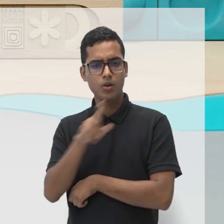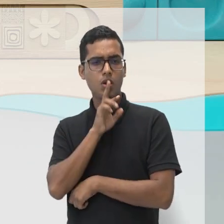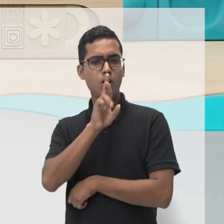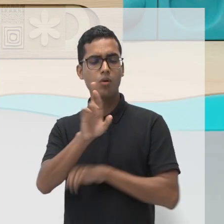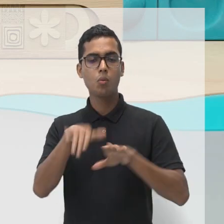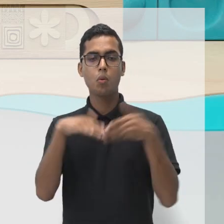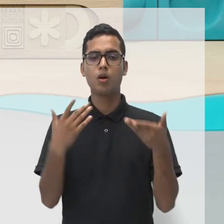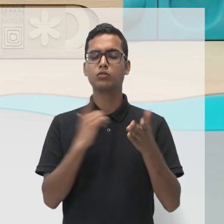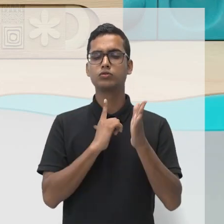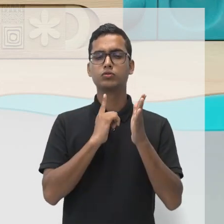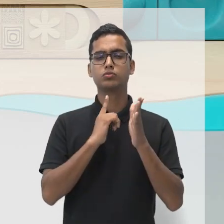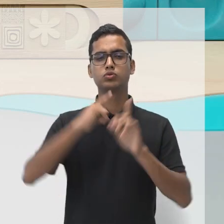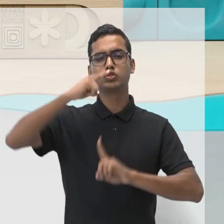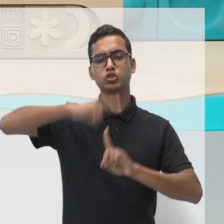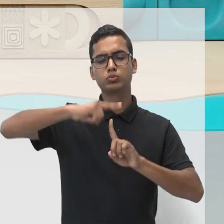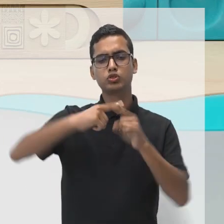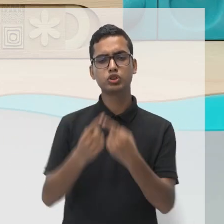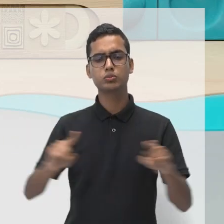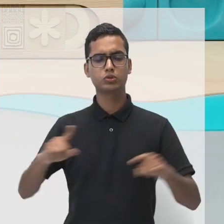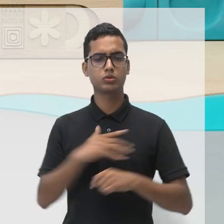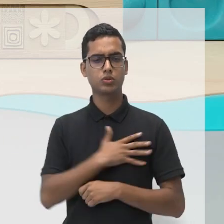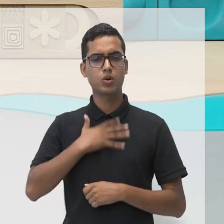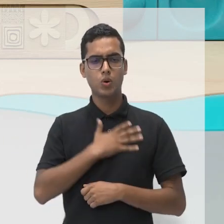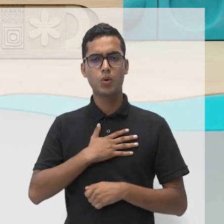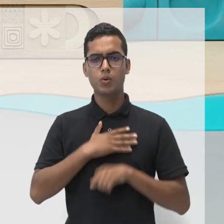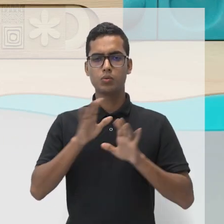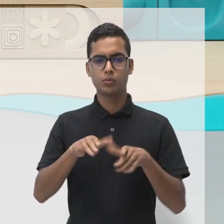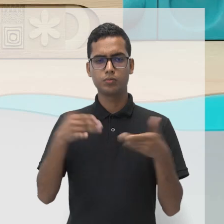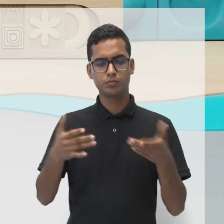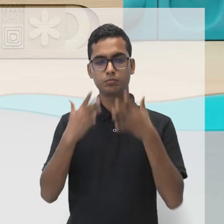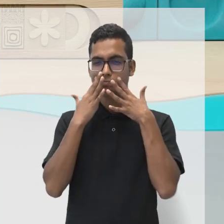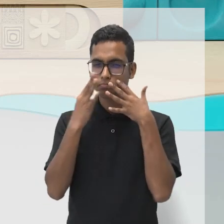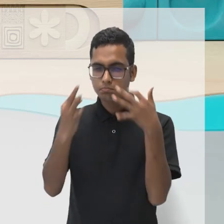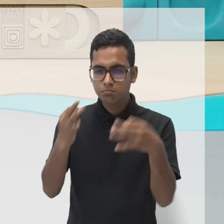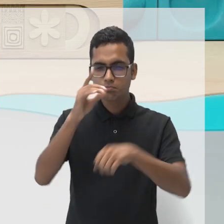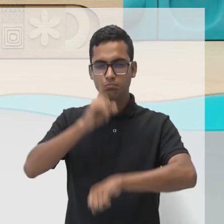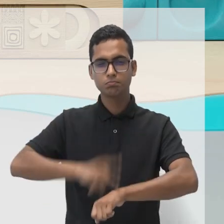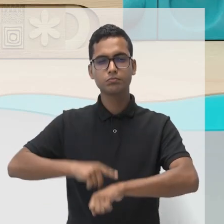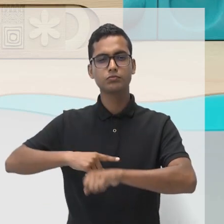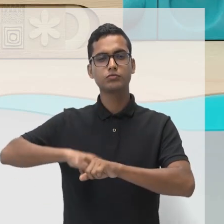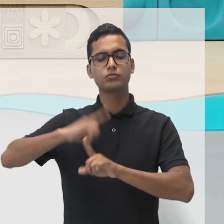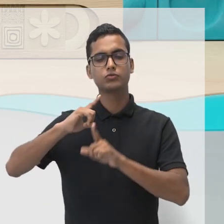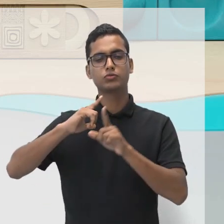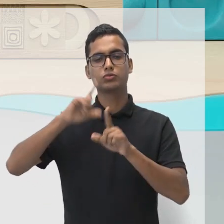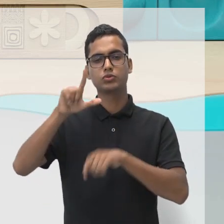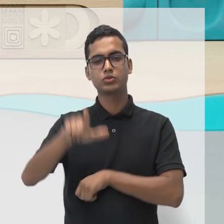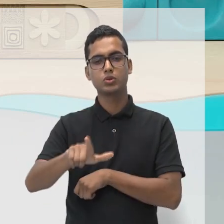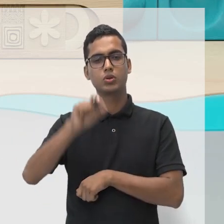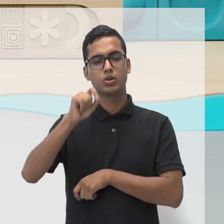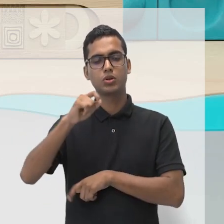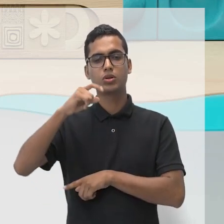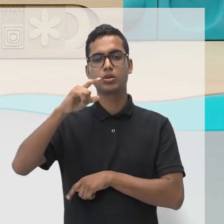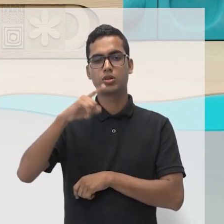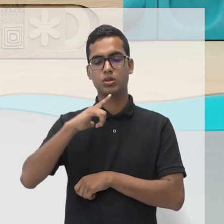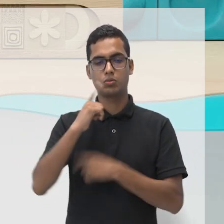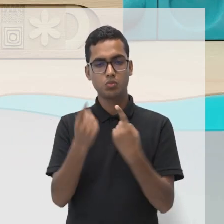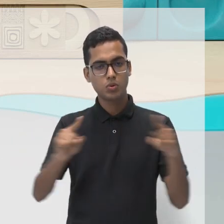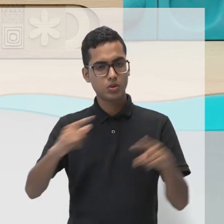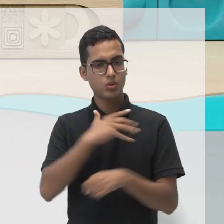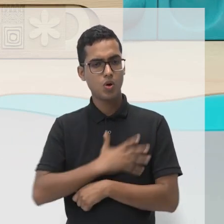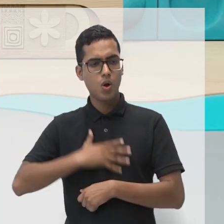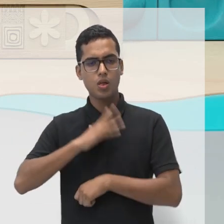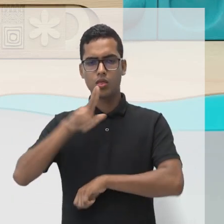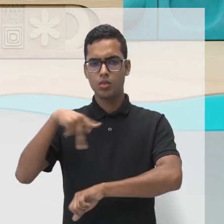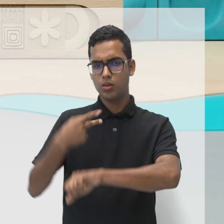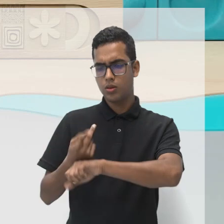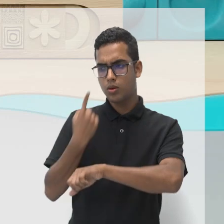professores, eles responderam qual é o gênero de música que eles gostam. Então, preste atenção no que eles estão falando, no gênero musical que eles preferem.